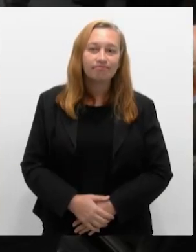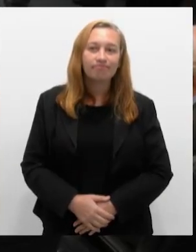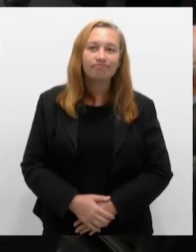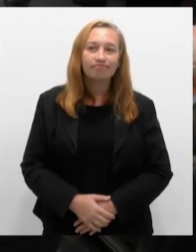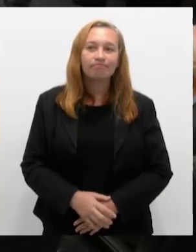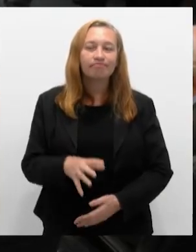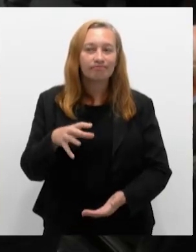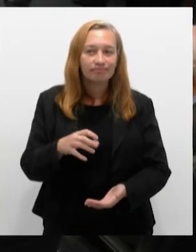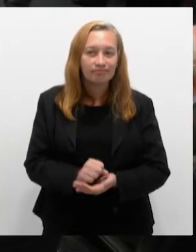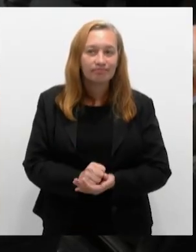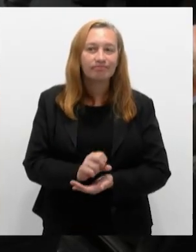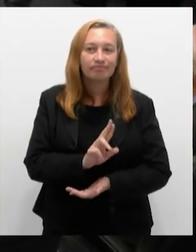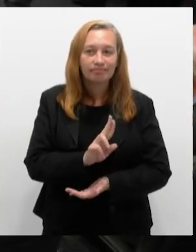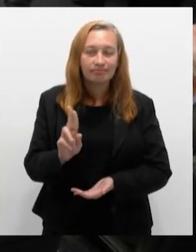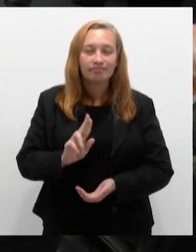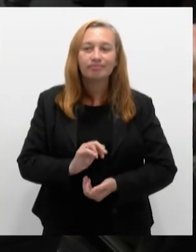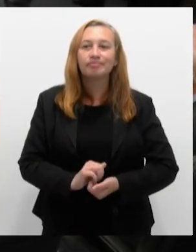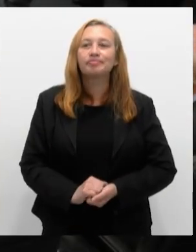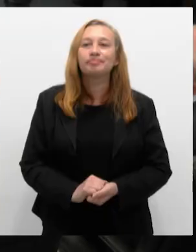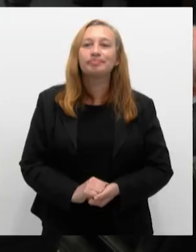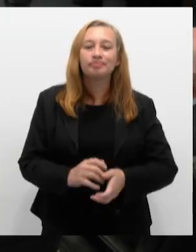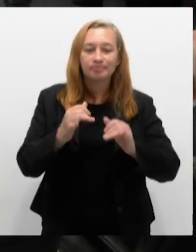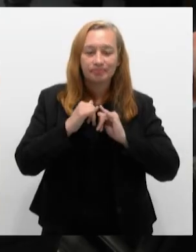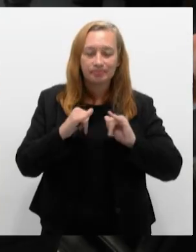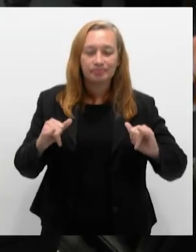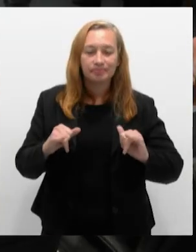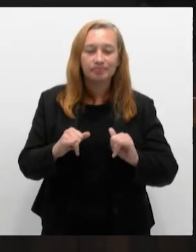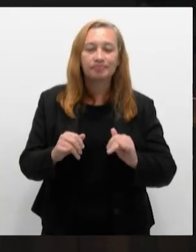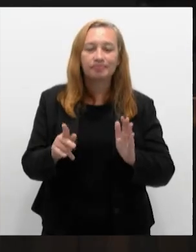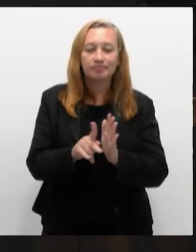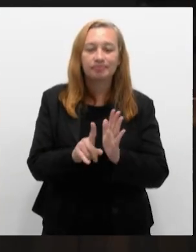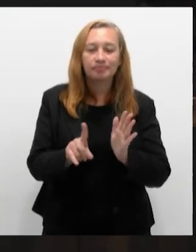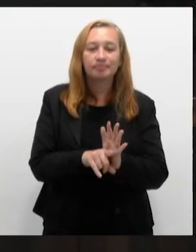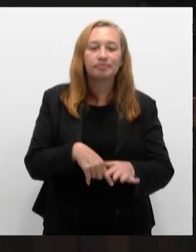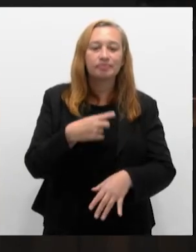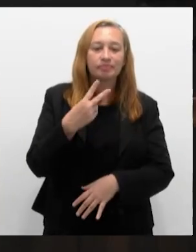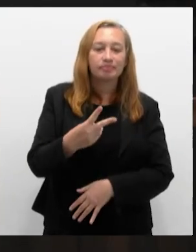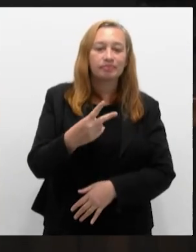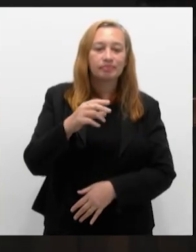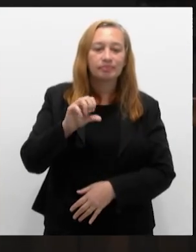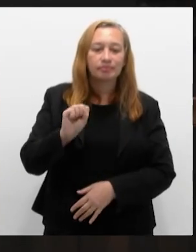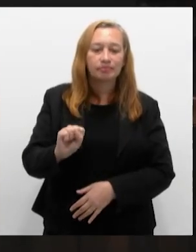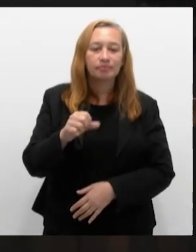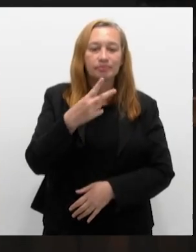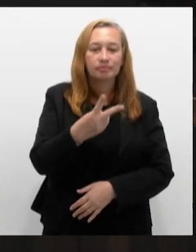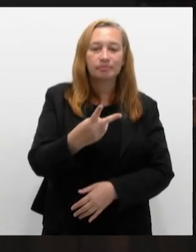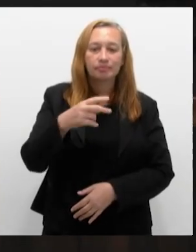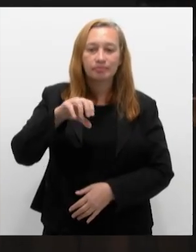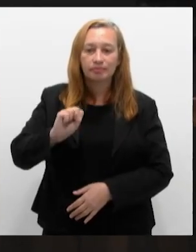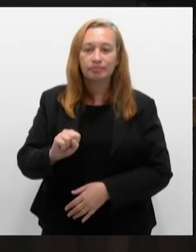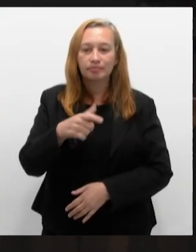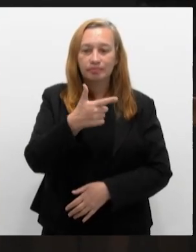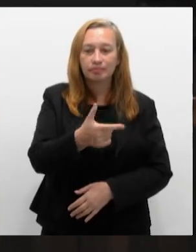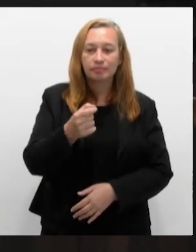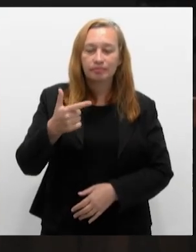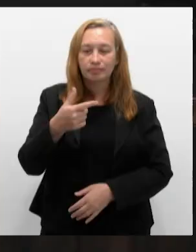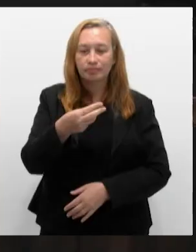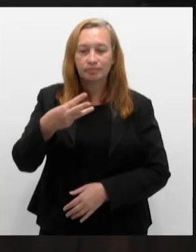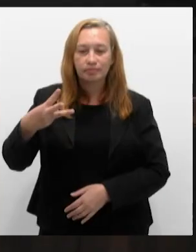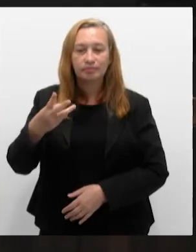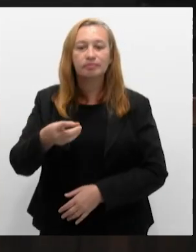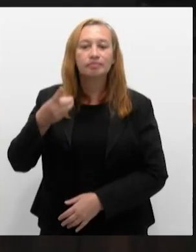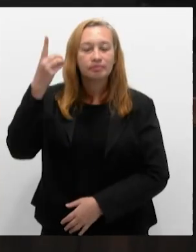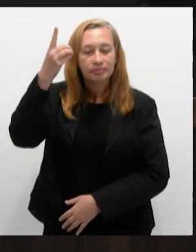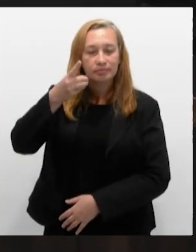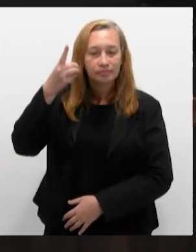Está registrado com autoria. Anuncio projeto de lei número 2828 de 2023, de autoria do deputado